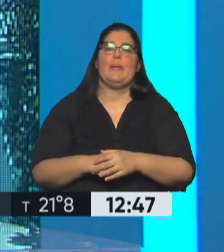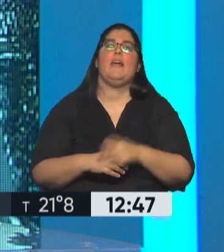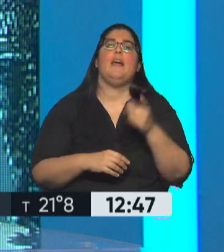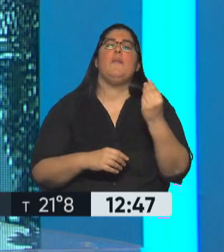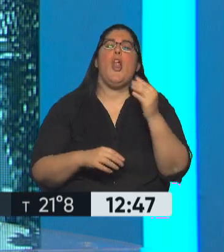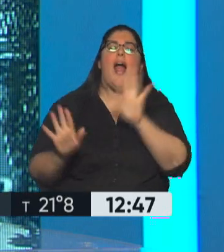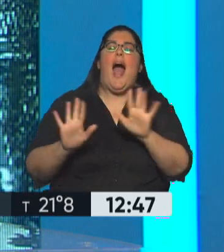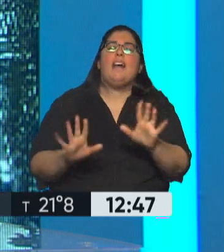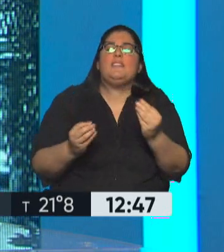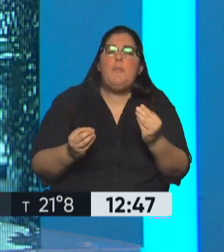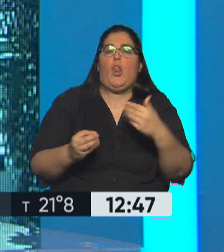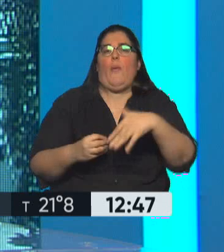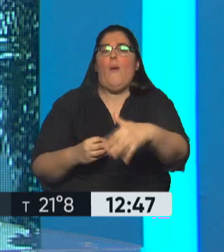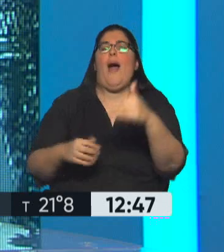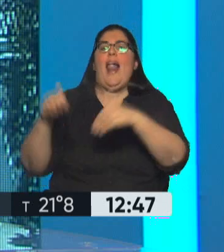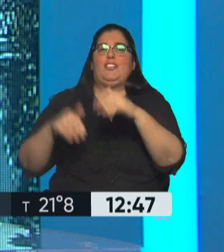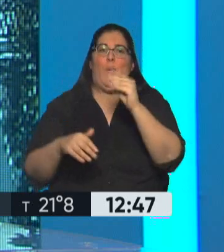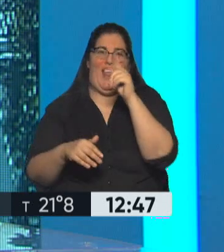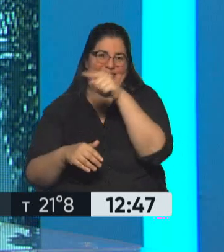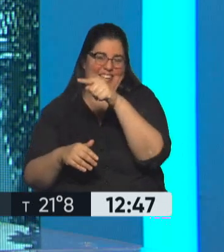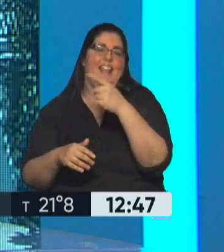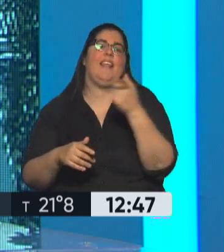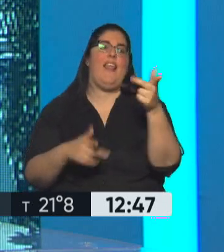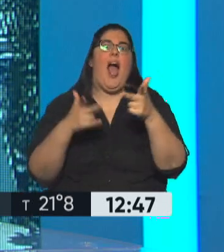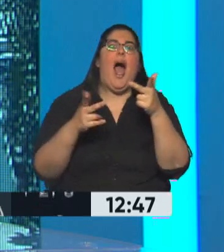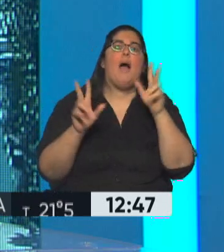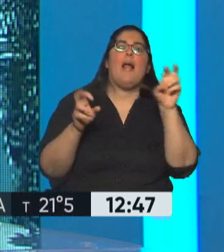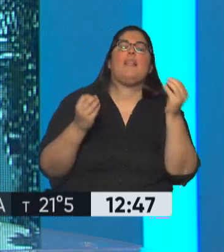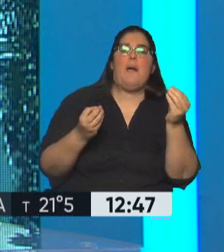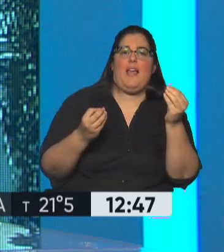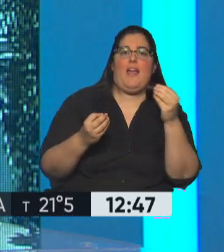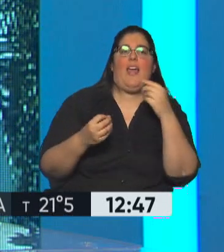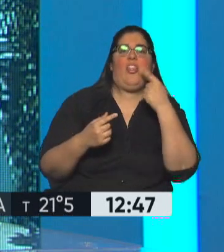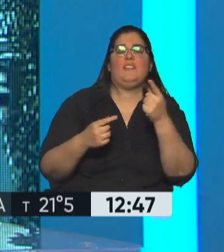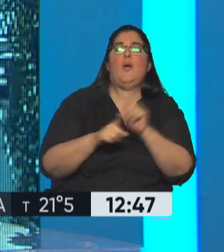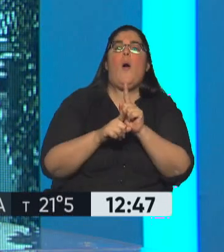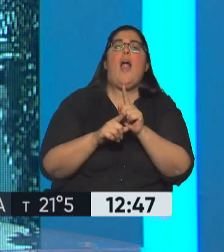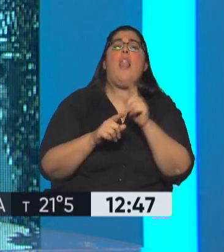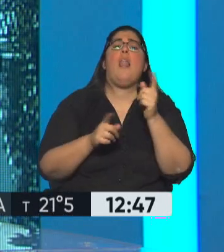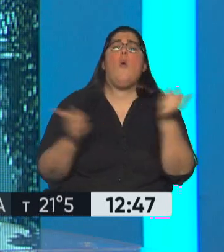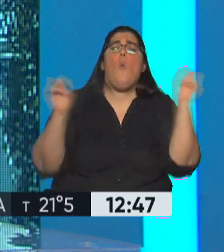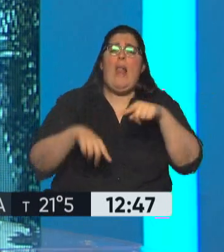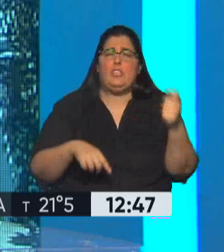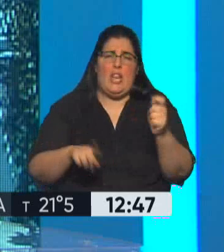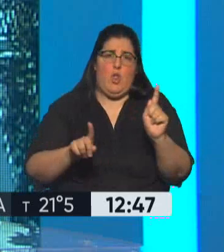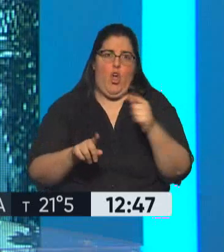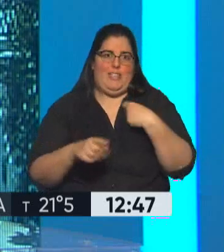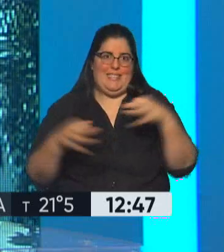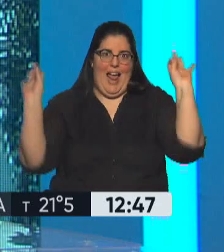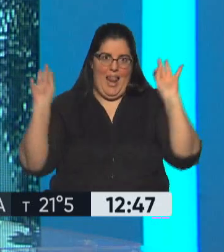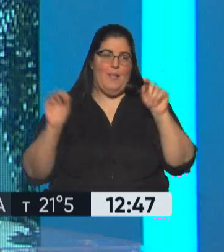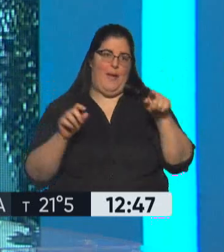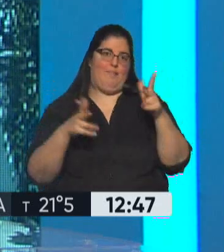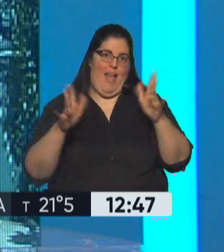se aproxima en Brasil, donde habló de que lograron justamente contener esta vuelta al socialismo. Y hay que aclarar que